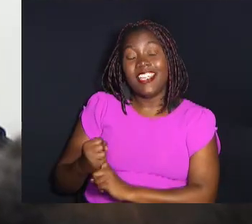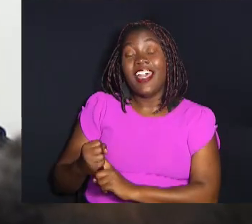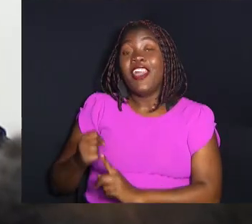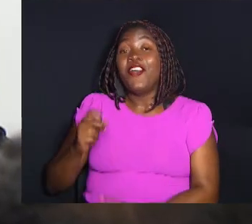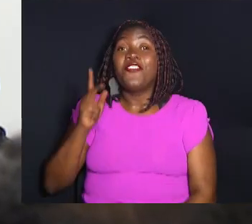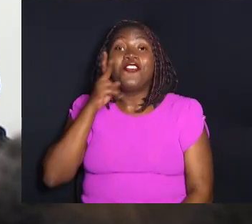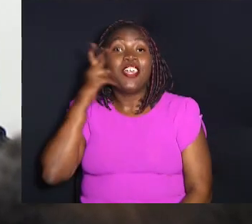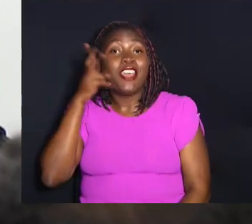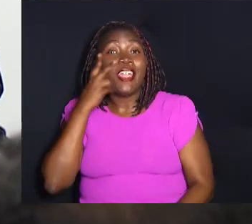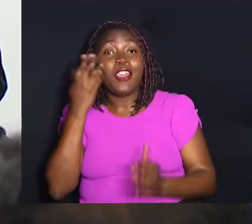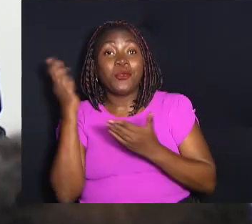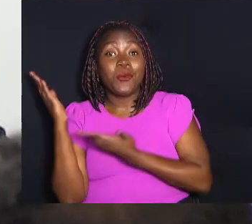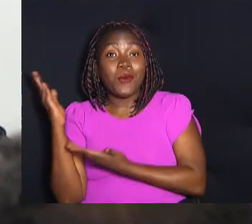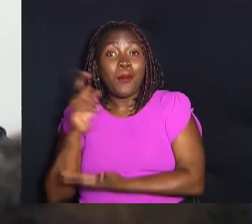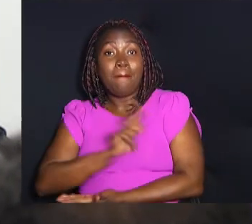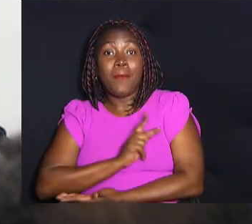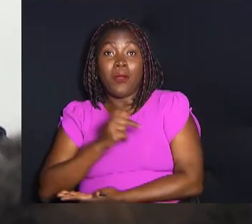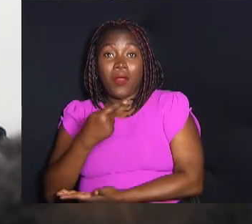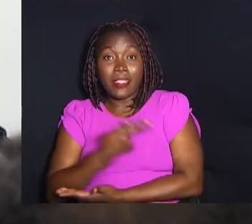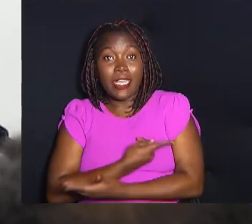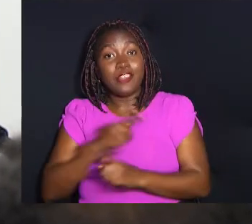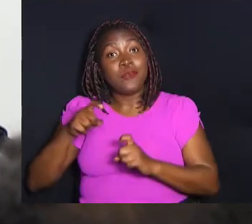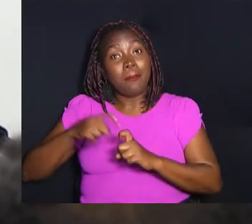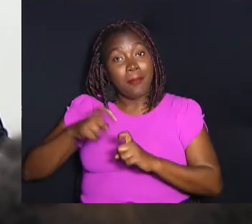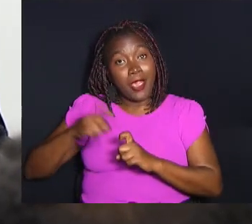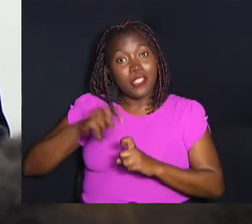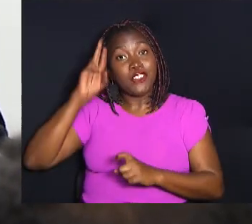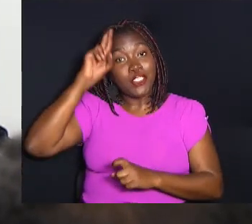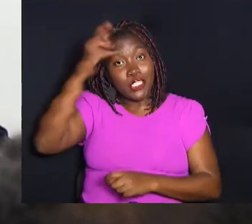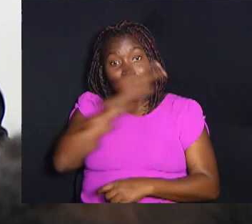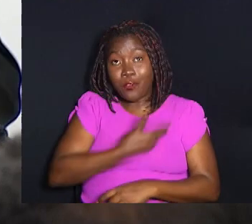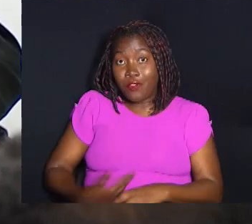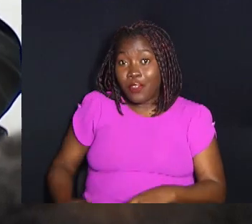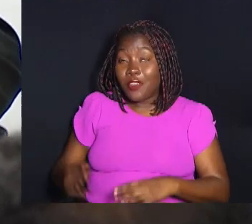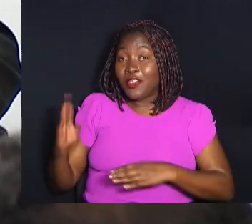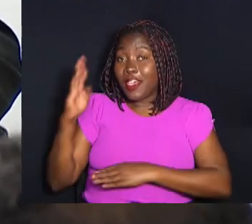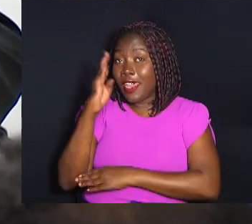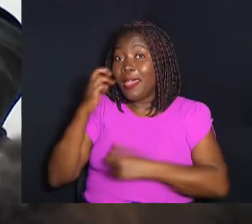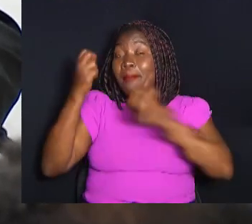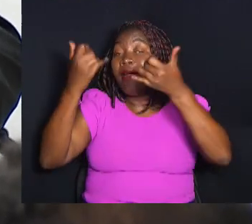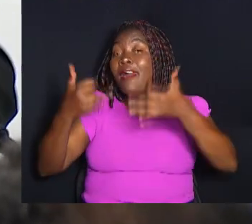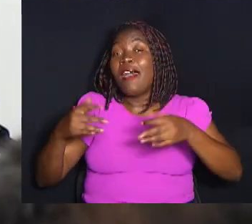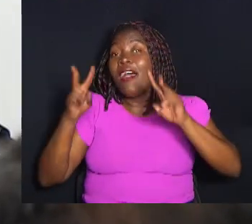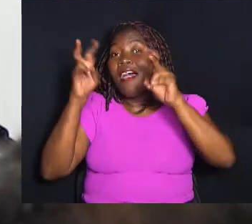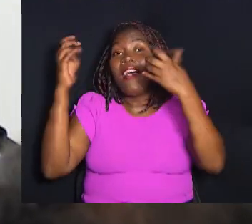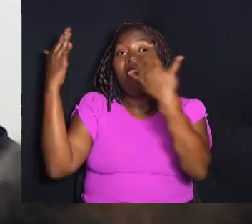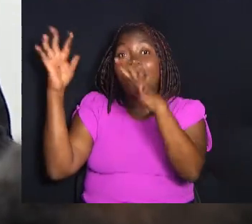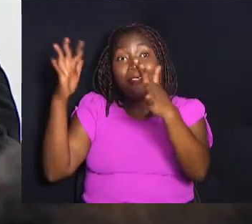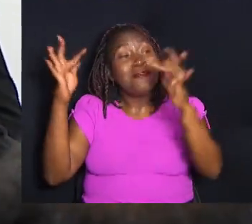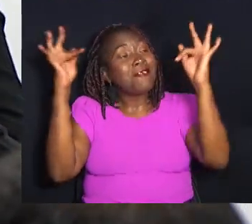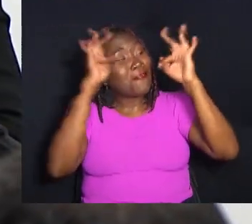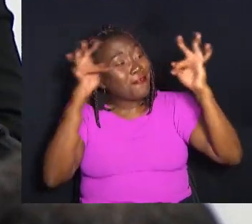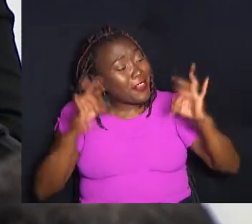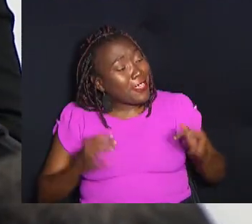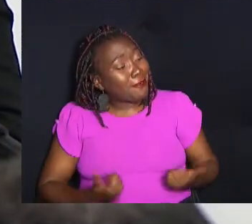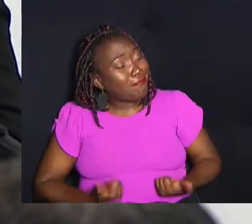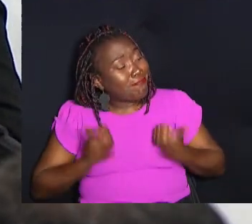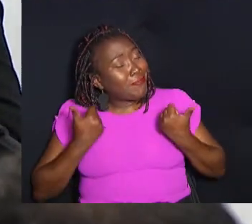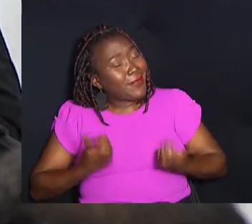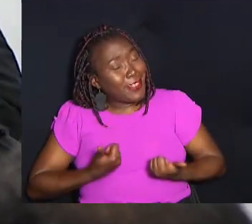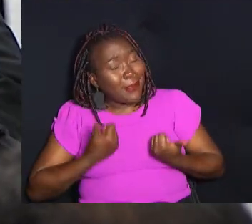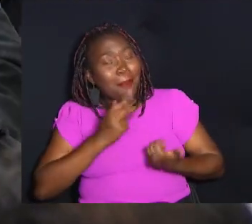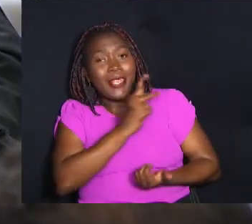vereador Paulo Haddad que é médico e líder de governo na Câmara falou sobre a homenagem fico muito feliz e honrado presidente